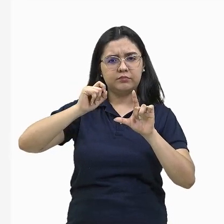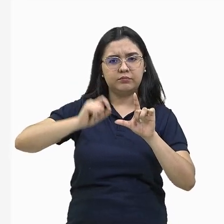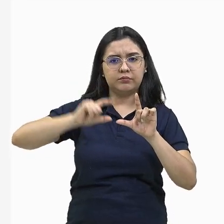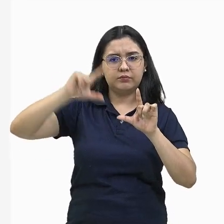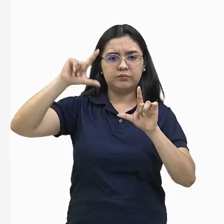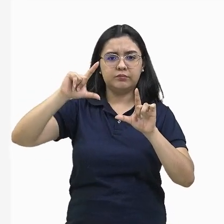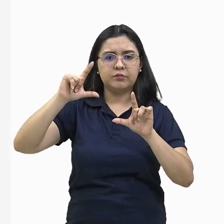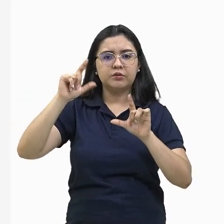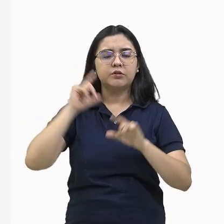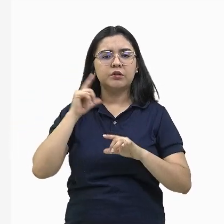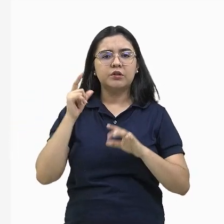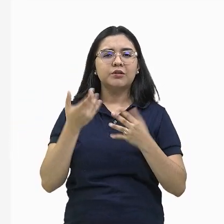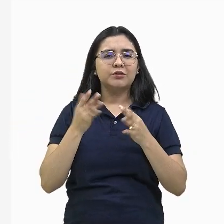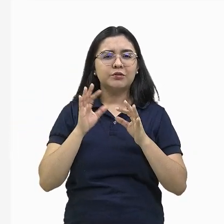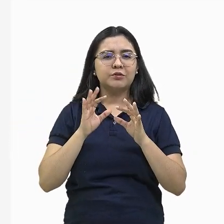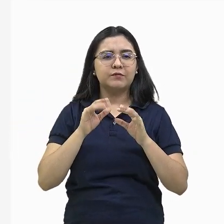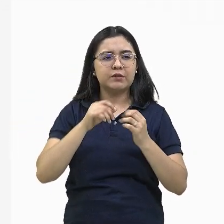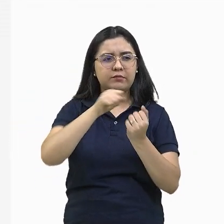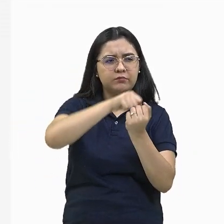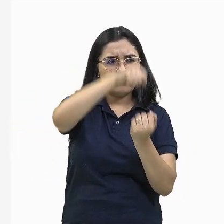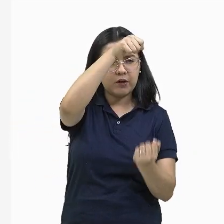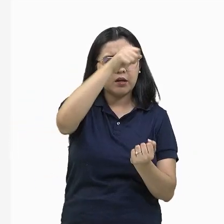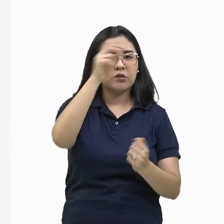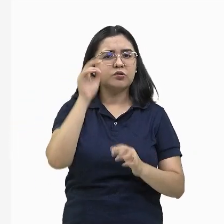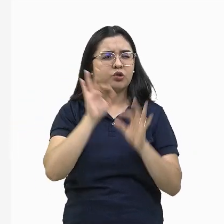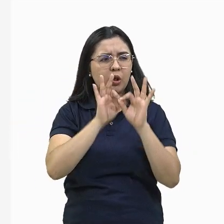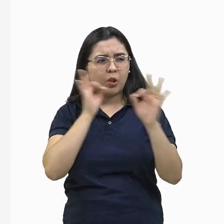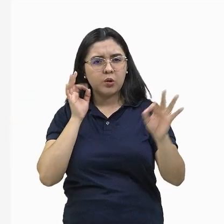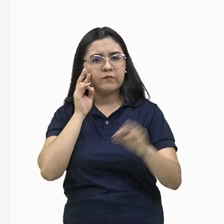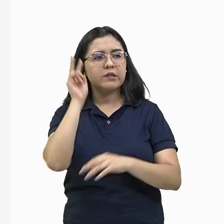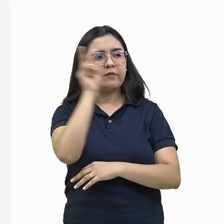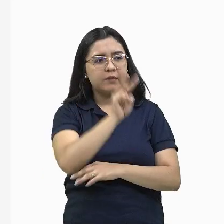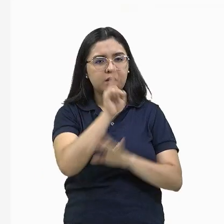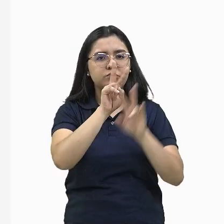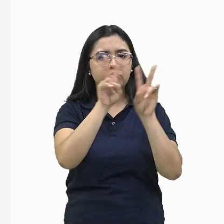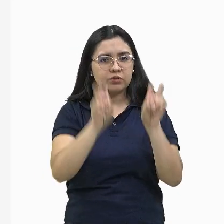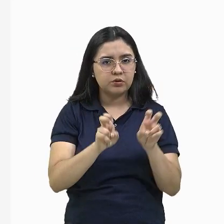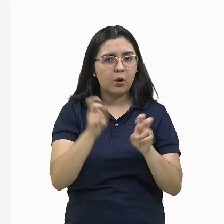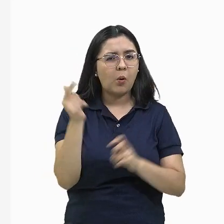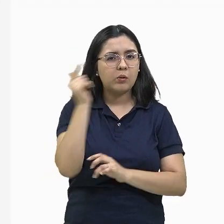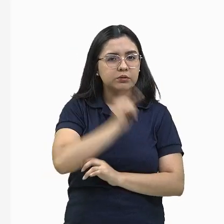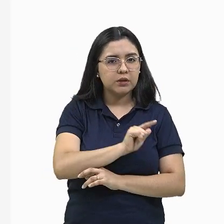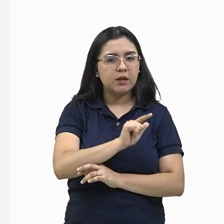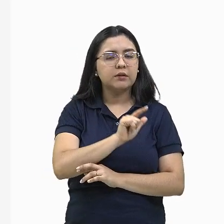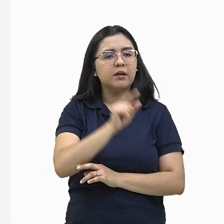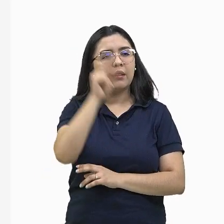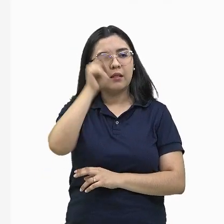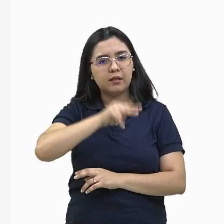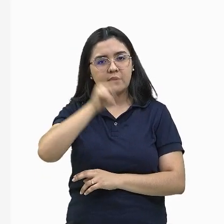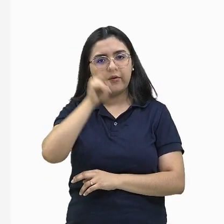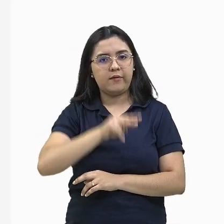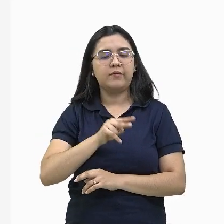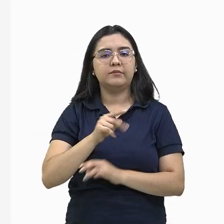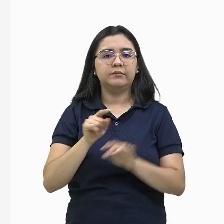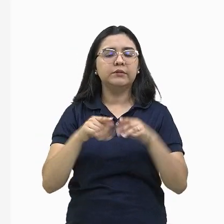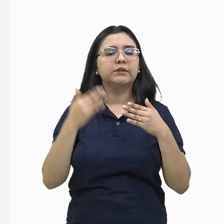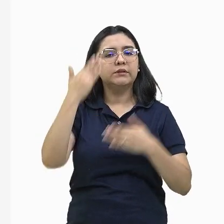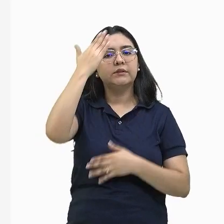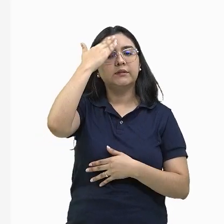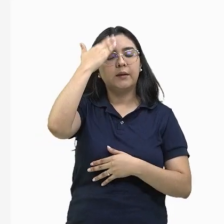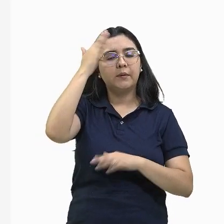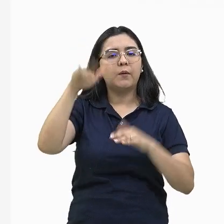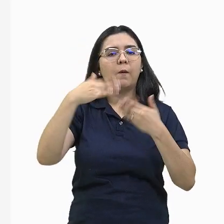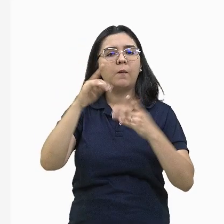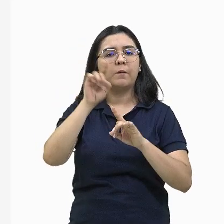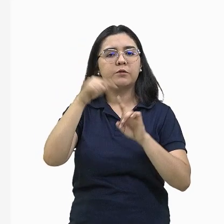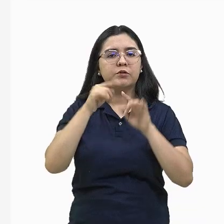de longe, um cartaz como esse, você visualiza o título, você já consegue ler e ter uma ideia